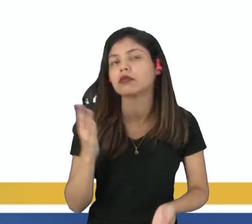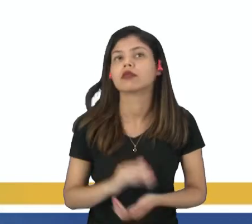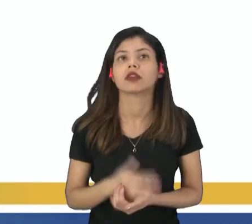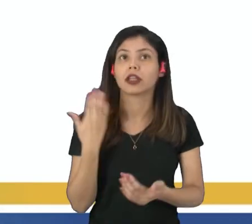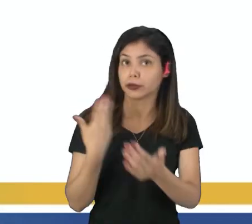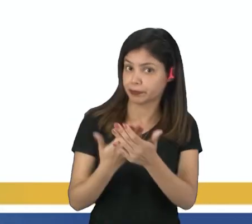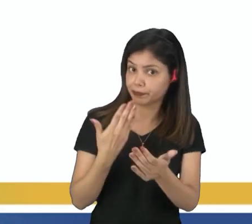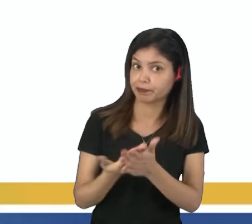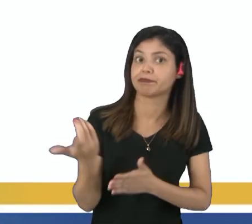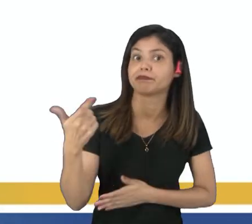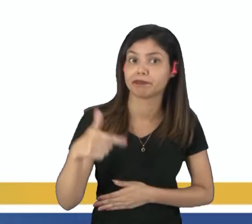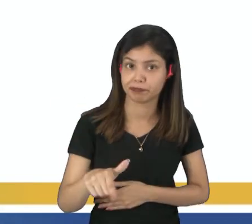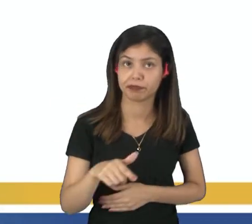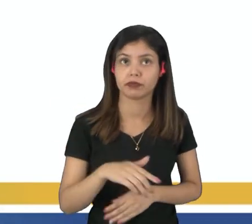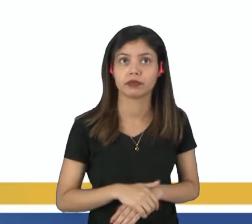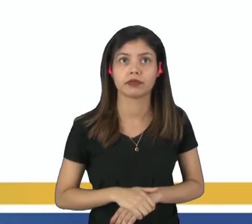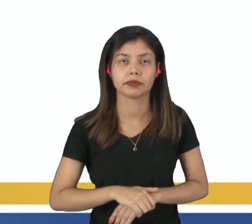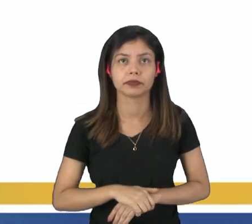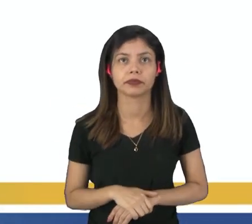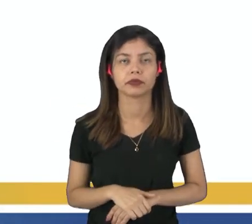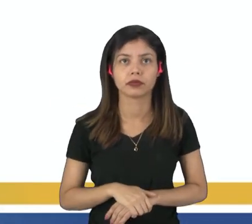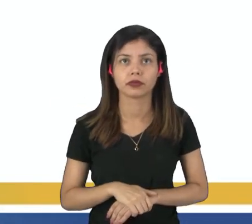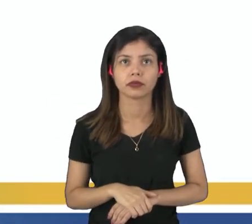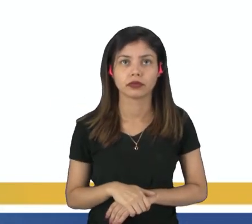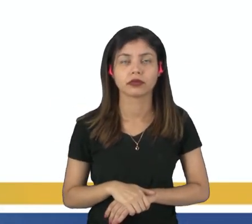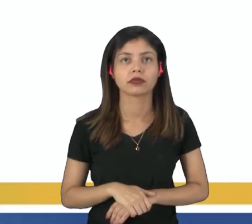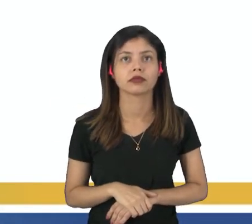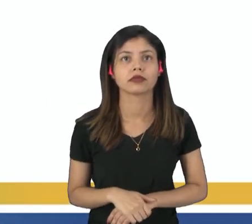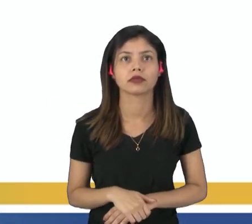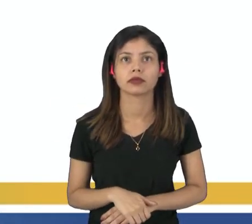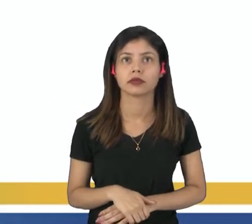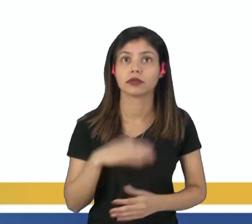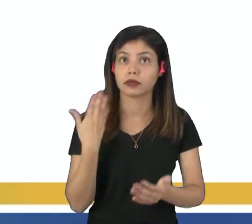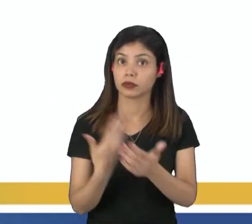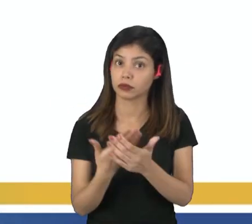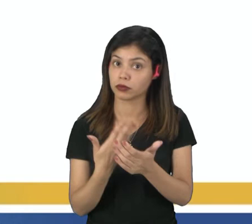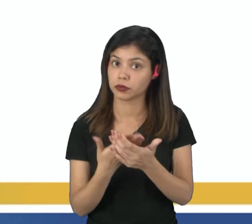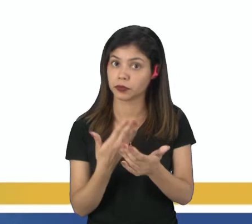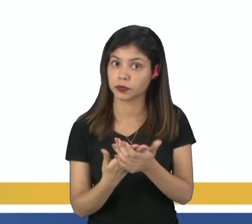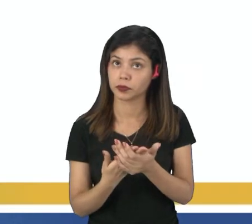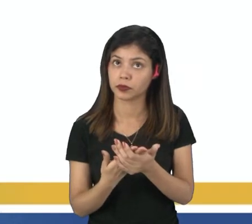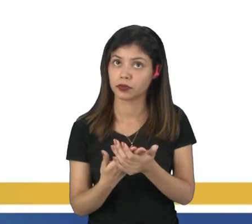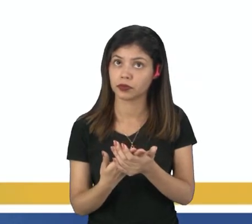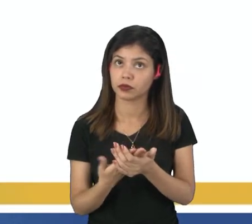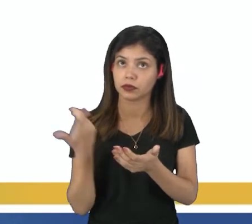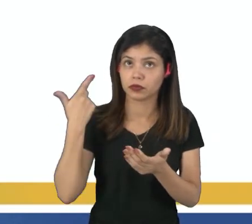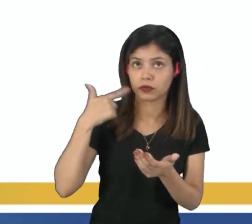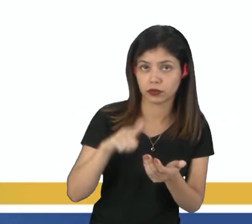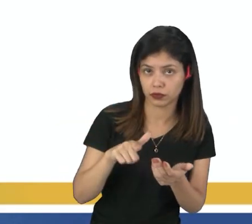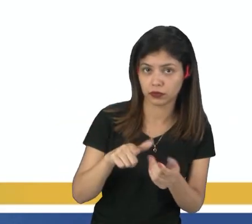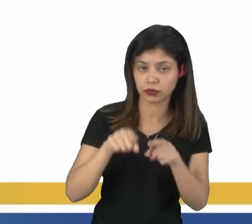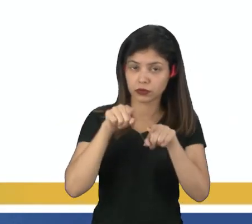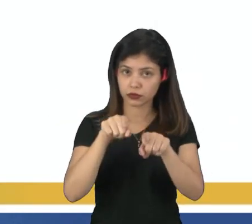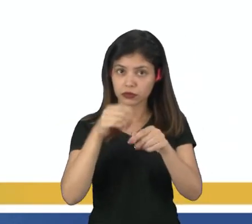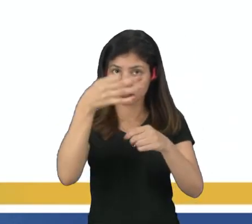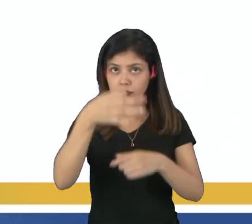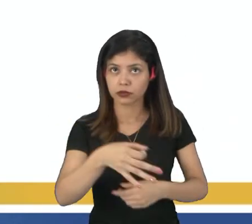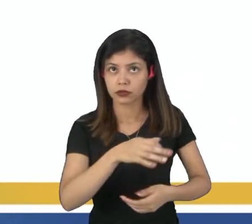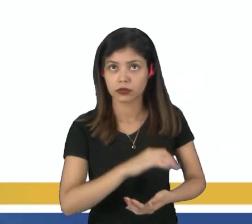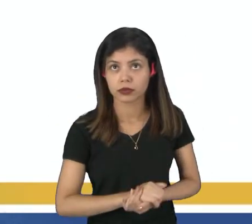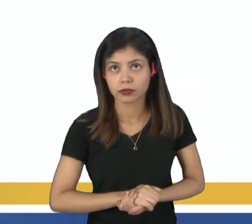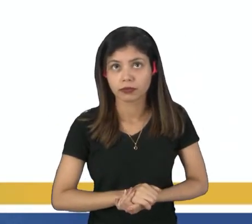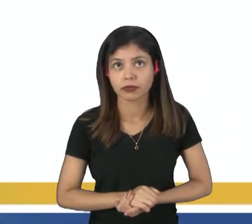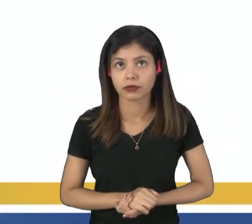Então, estude, vamos observar. Estudei, vamos ver se você consegue colocá-lo de maneira